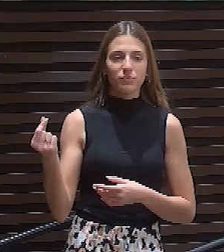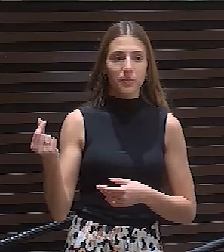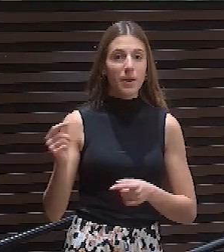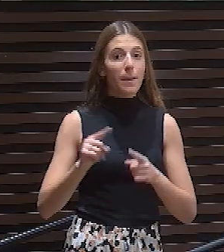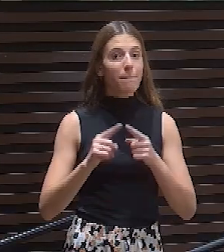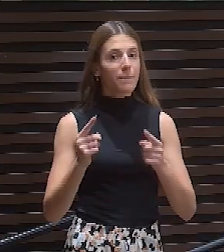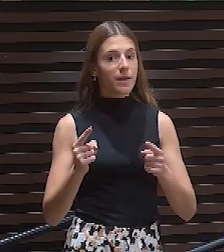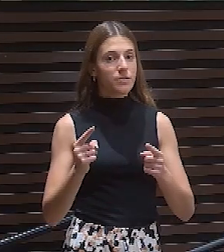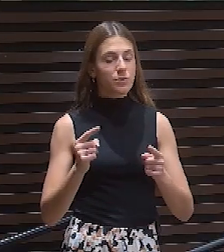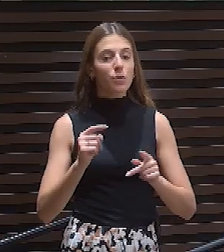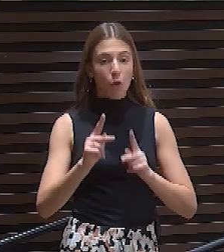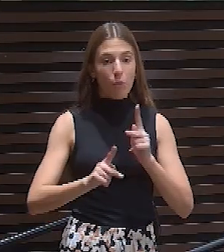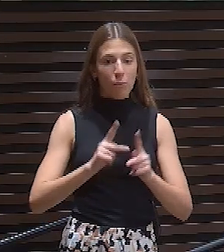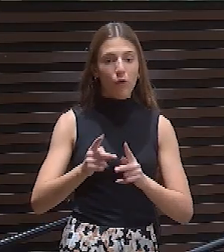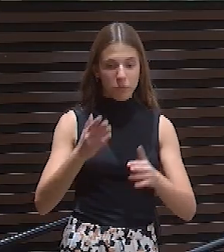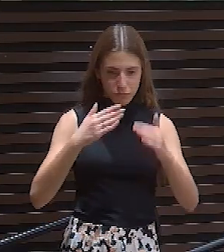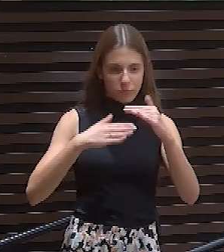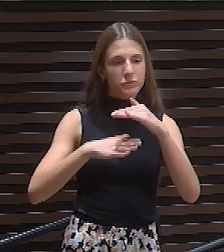pela fé,